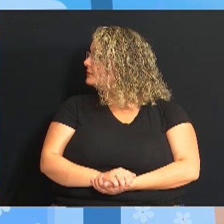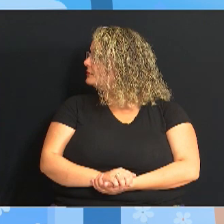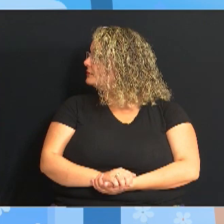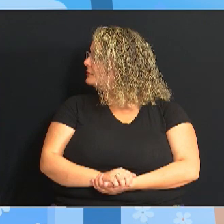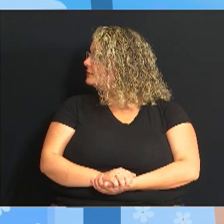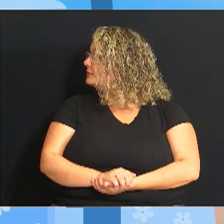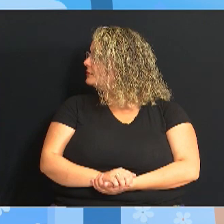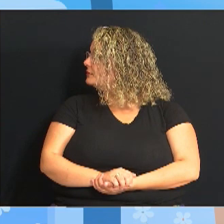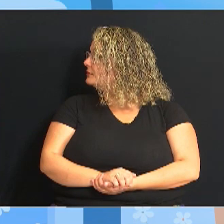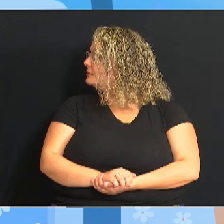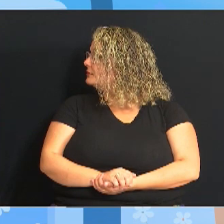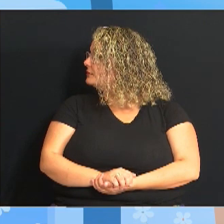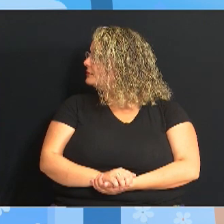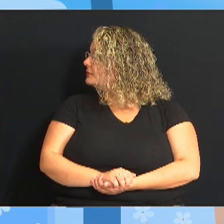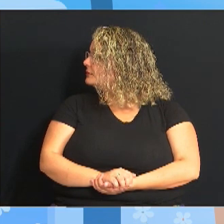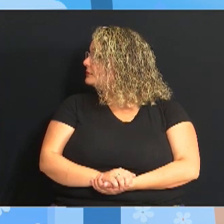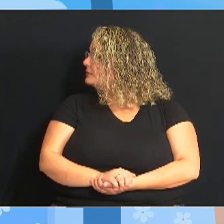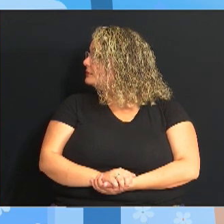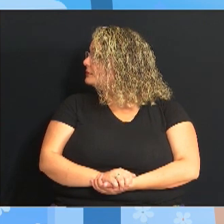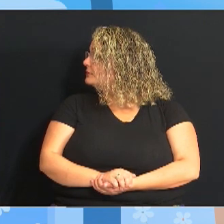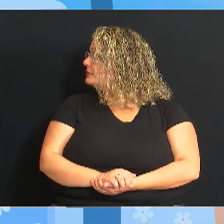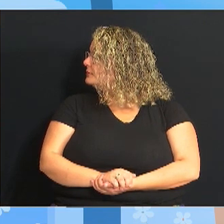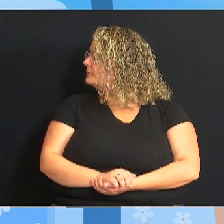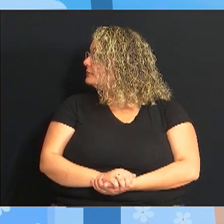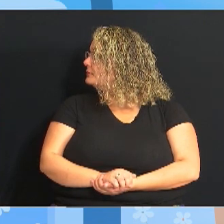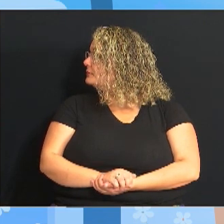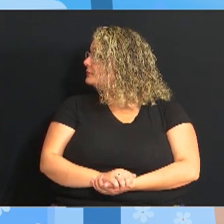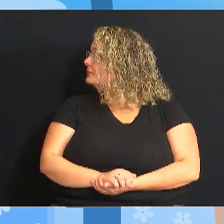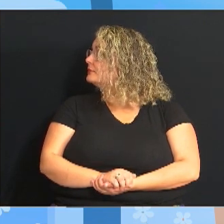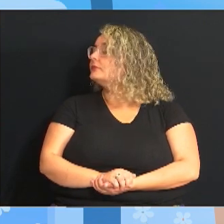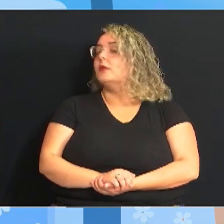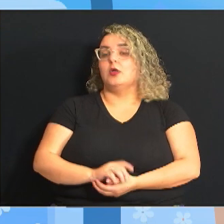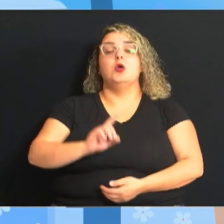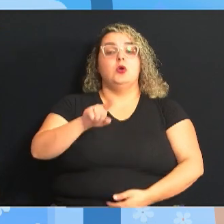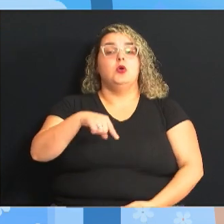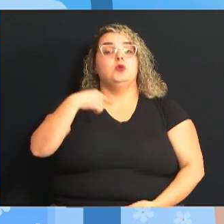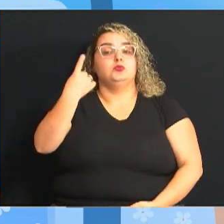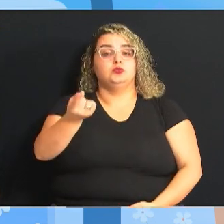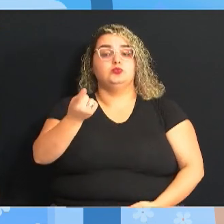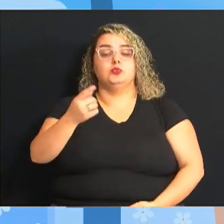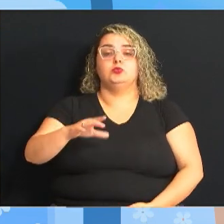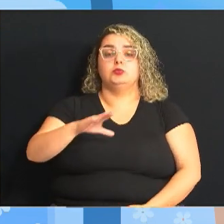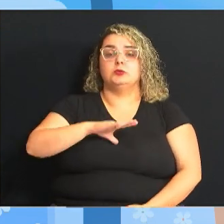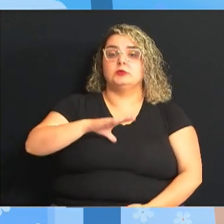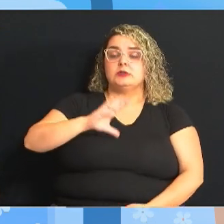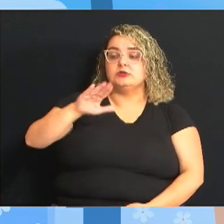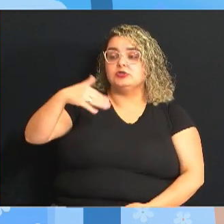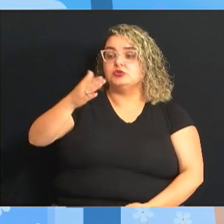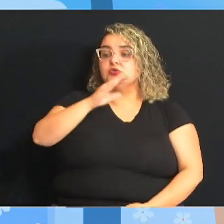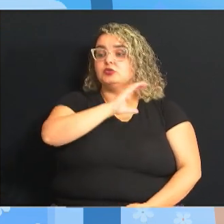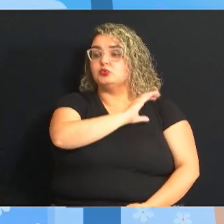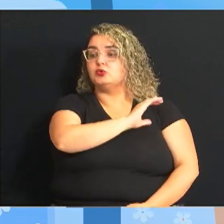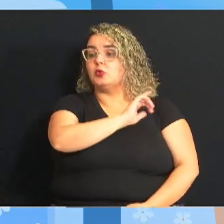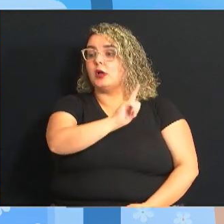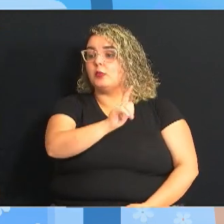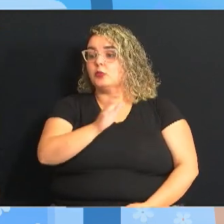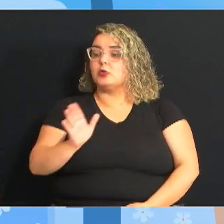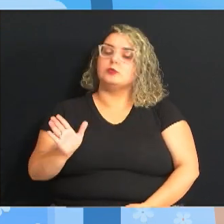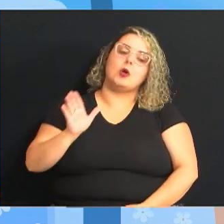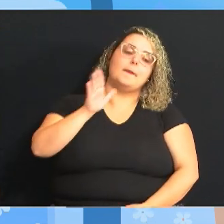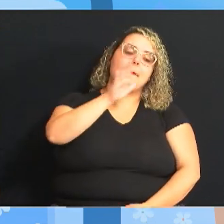dia 31, a gente tem aí leiloados 316 lotes com direito à documentação, sendo